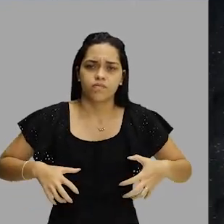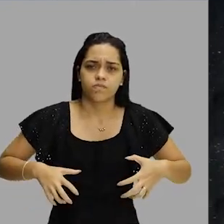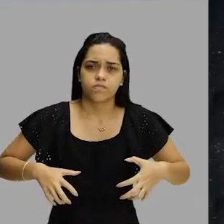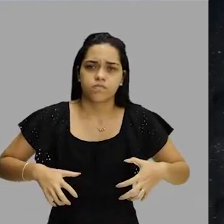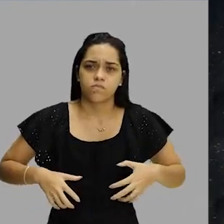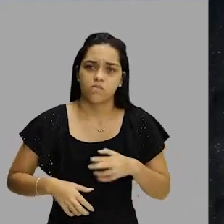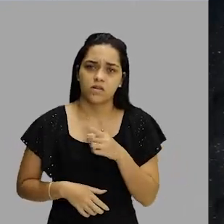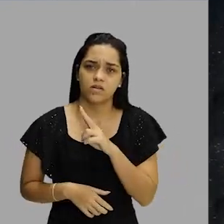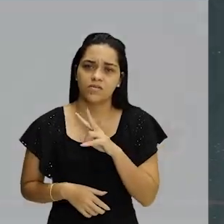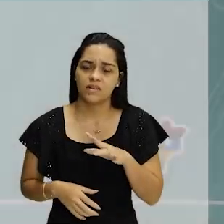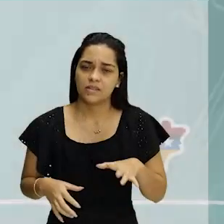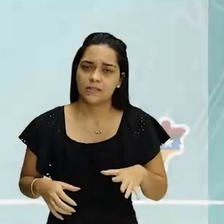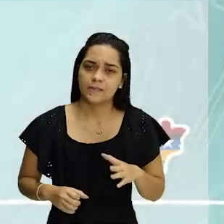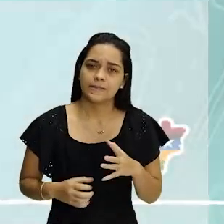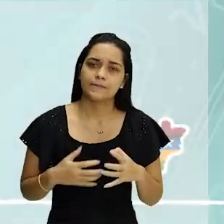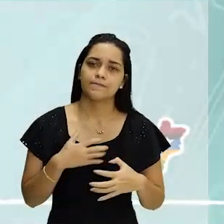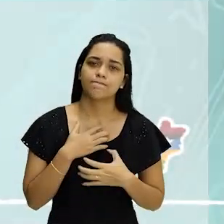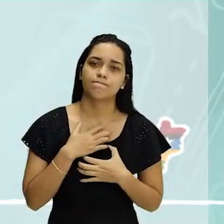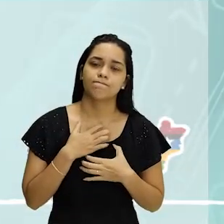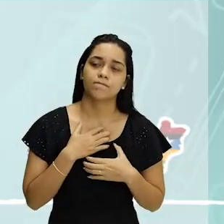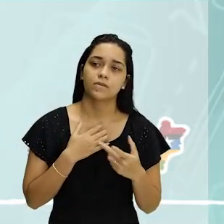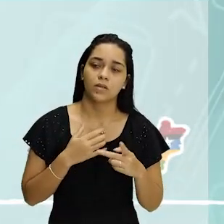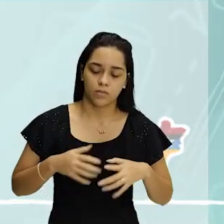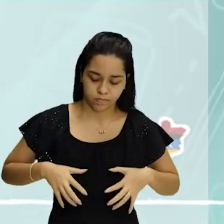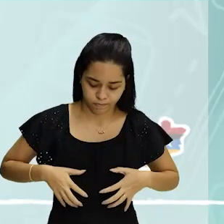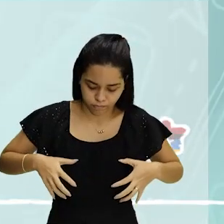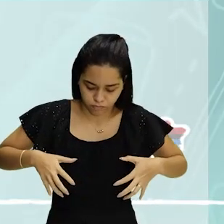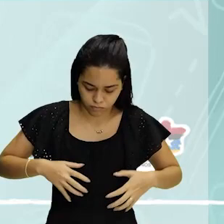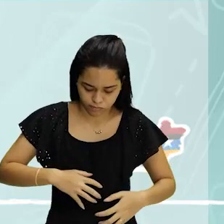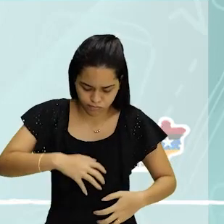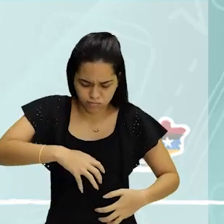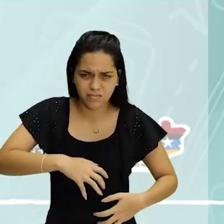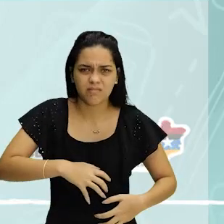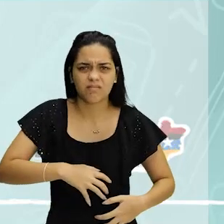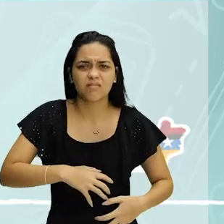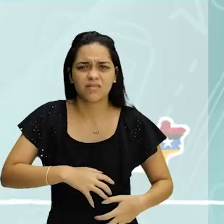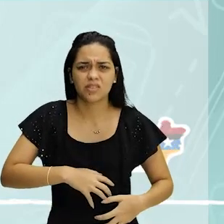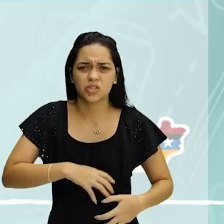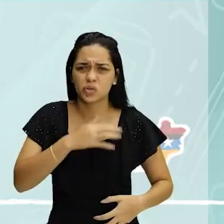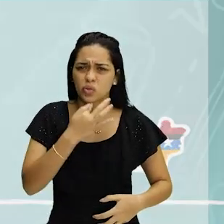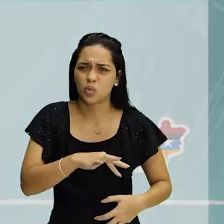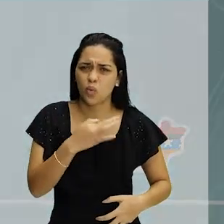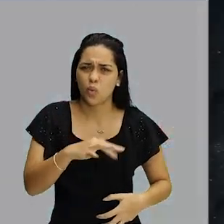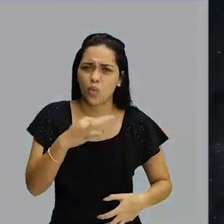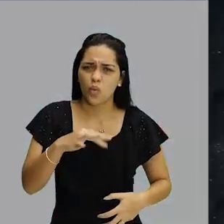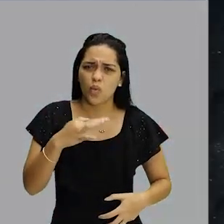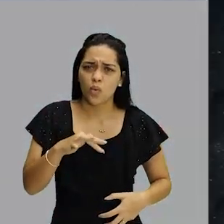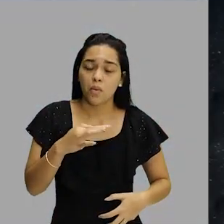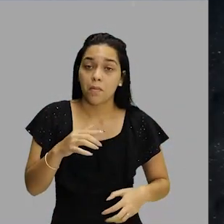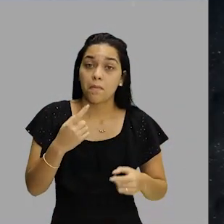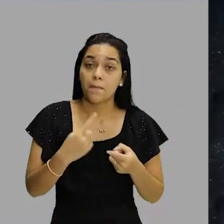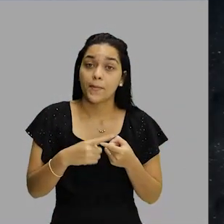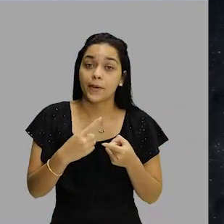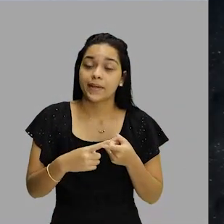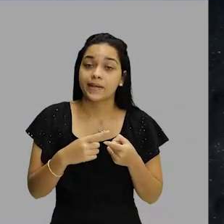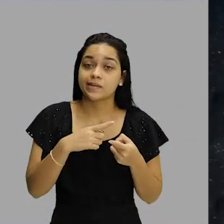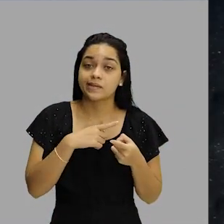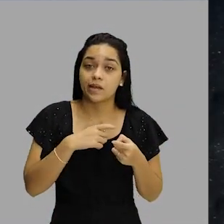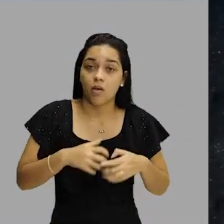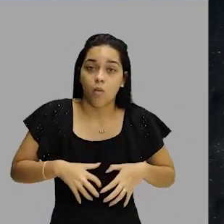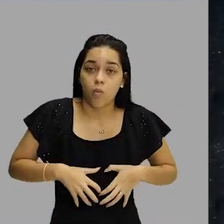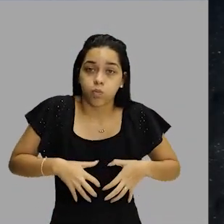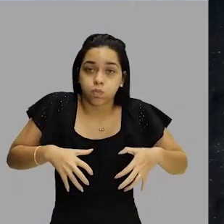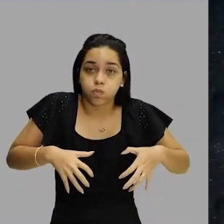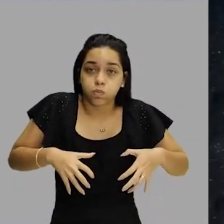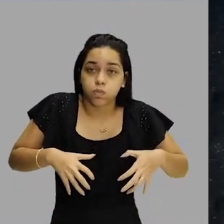Ora, você vai sentir o seu abdômen um pouco mais expandido, né? Até mesmo por causa desse inchaço,